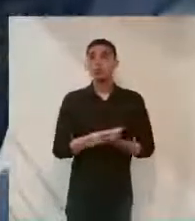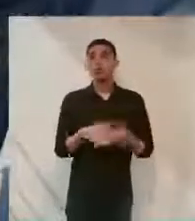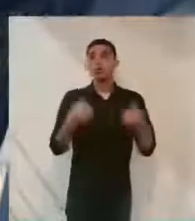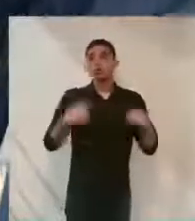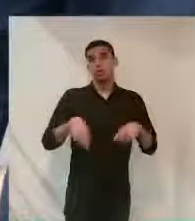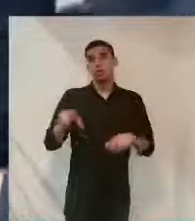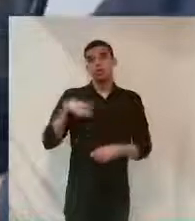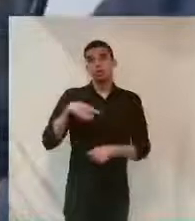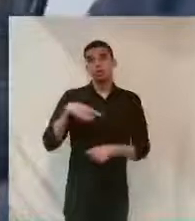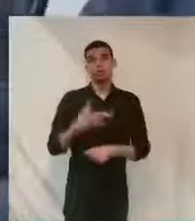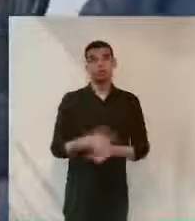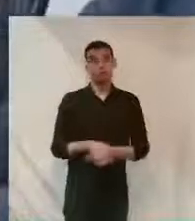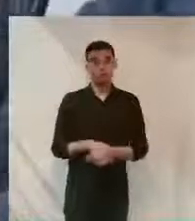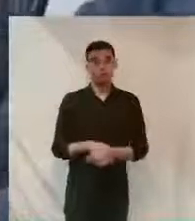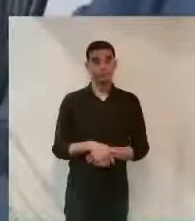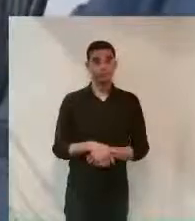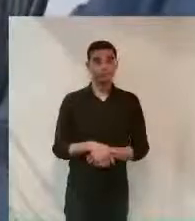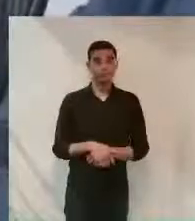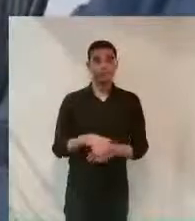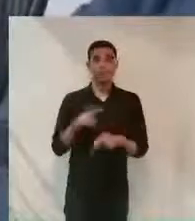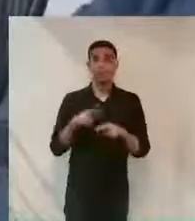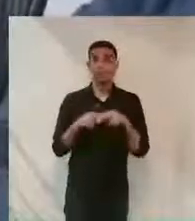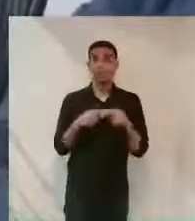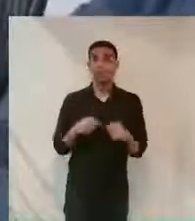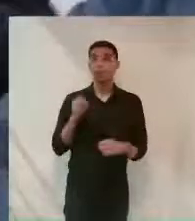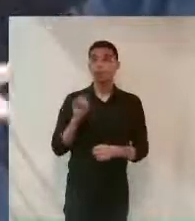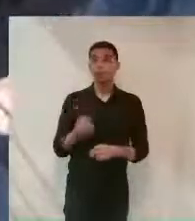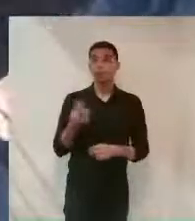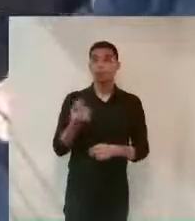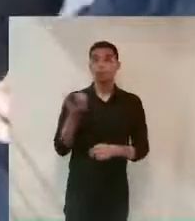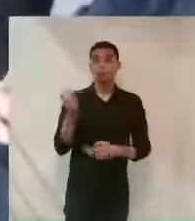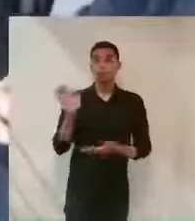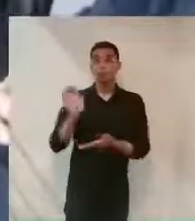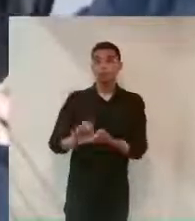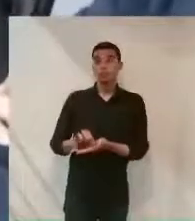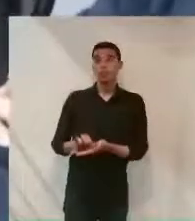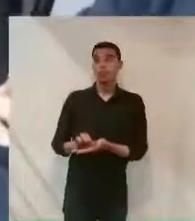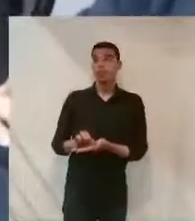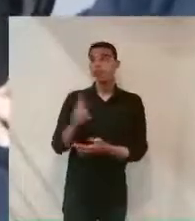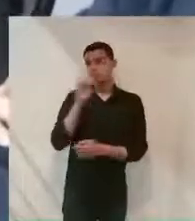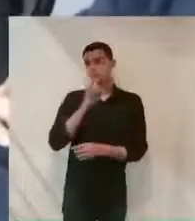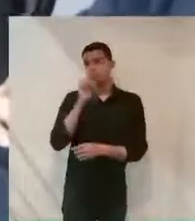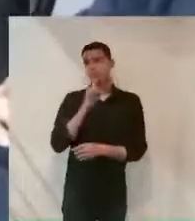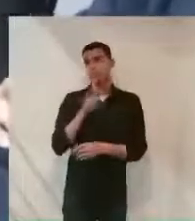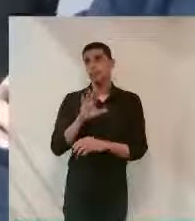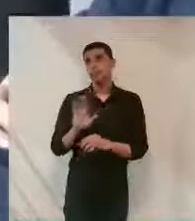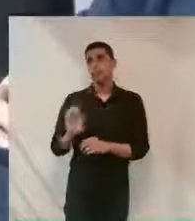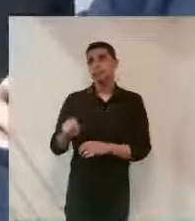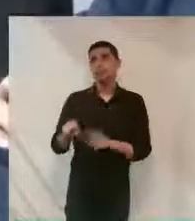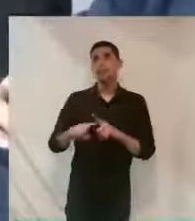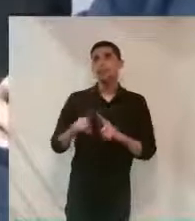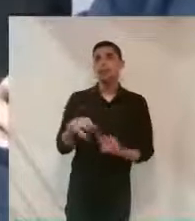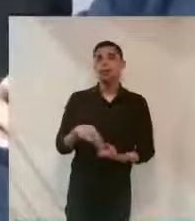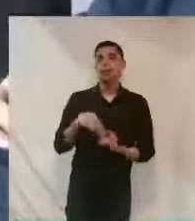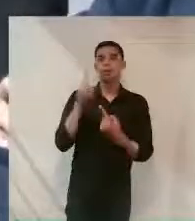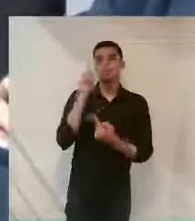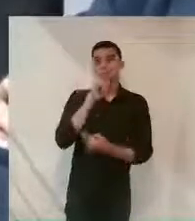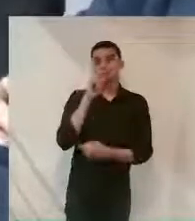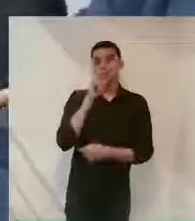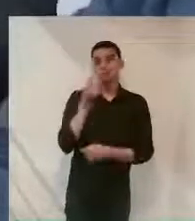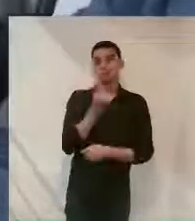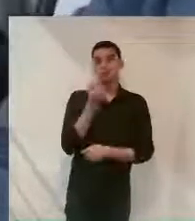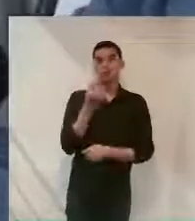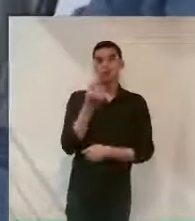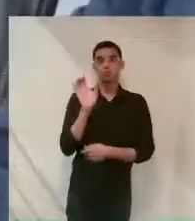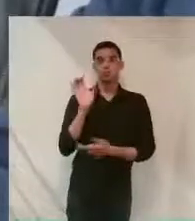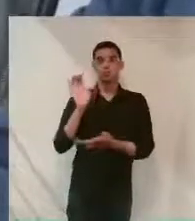mas efetivamente, a não ser esse instrumento, com todas as suas falhas, Johnny, é o único instrumento econômico que